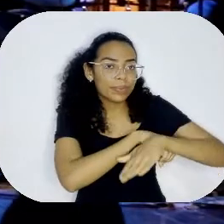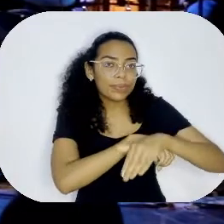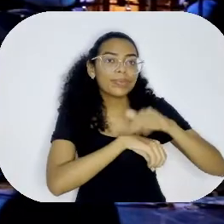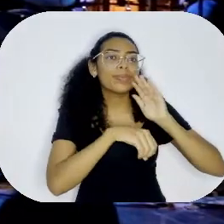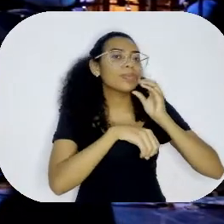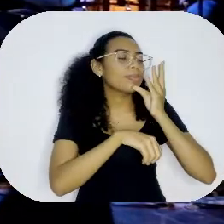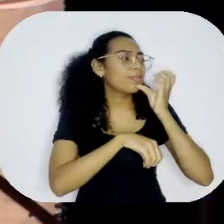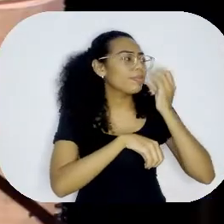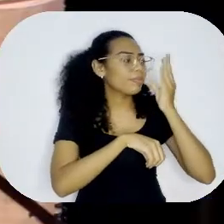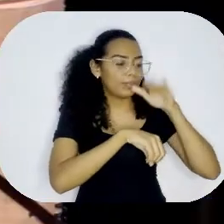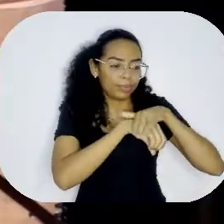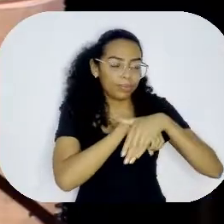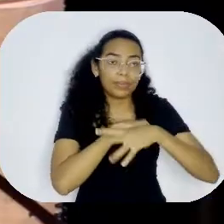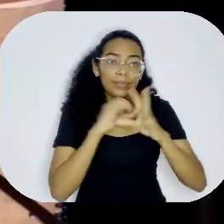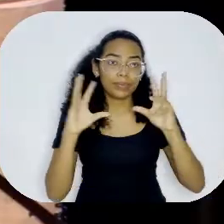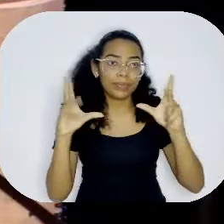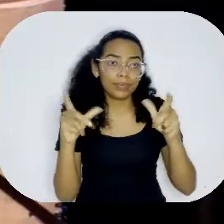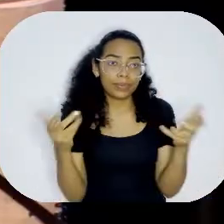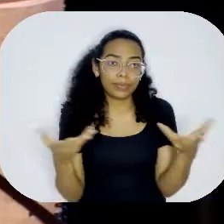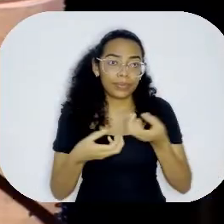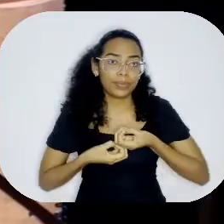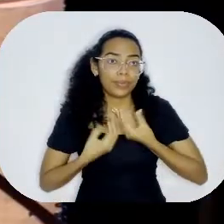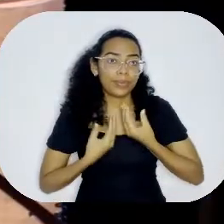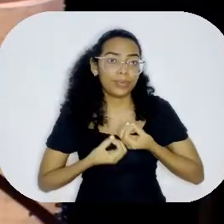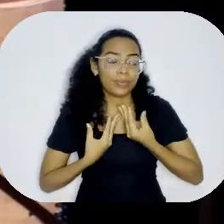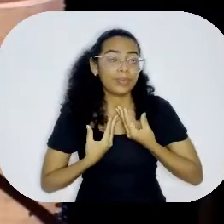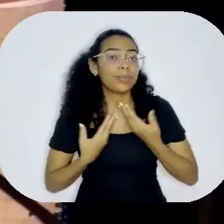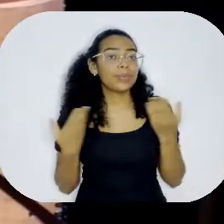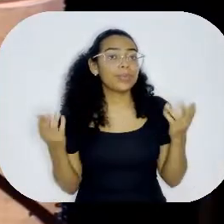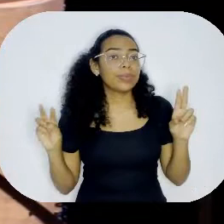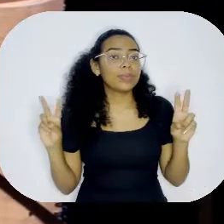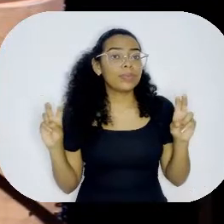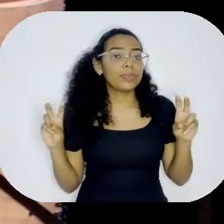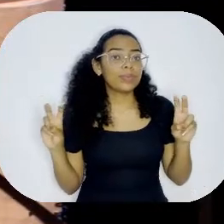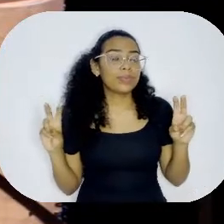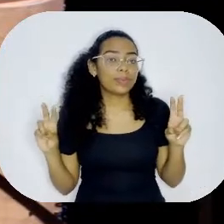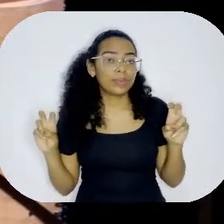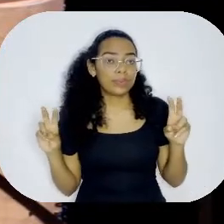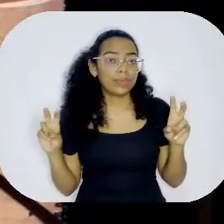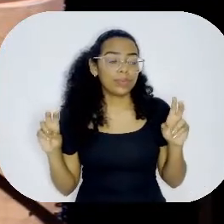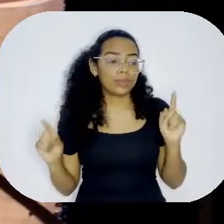todas. É, o poema que eu trago, ele se intitula Encontro